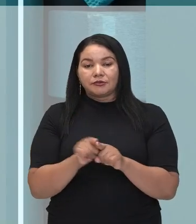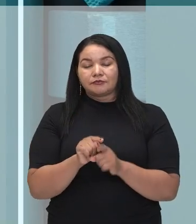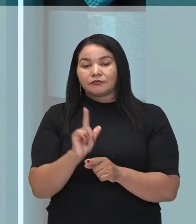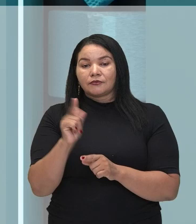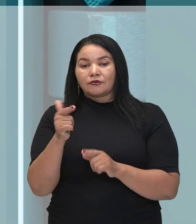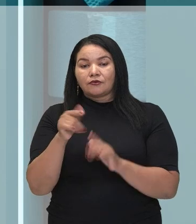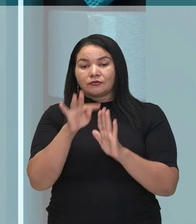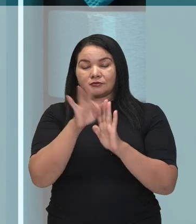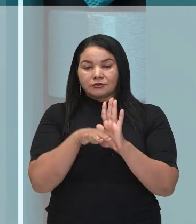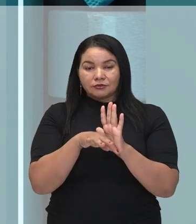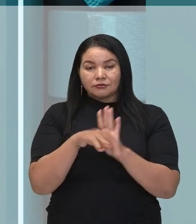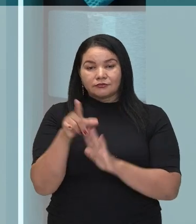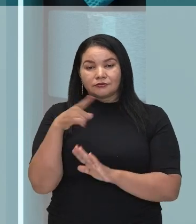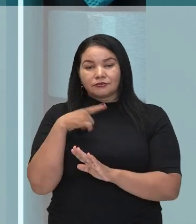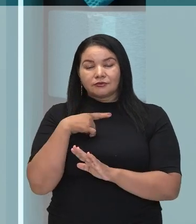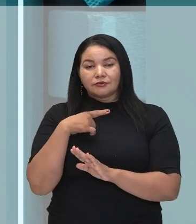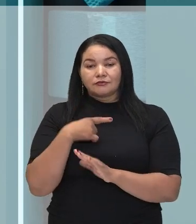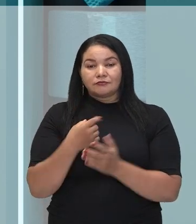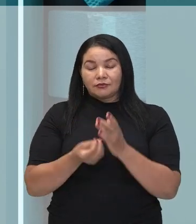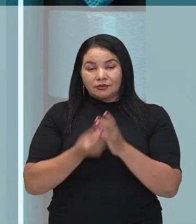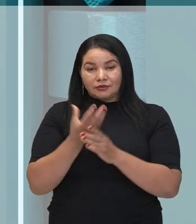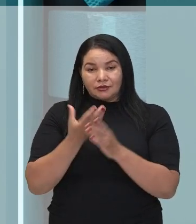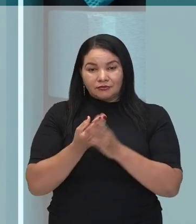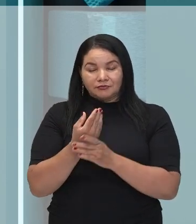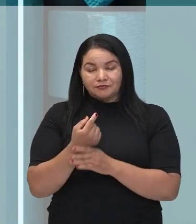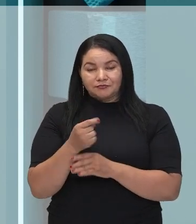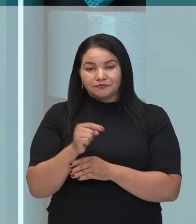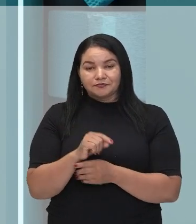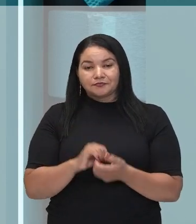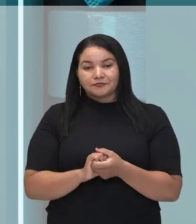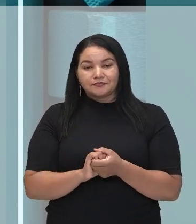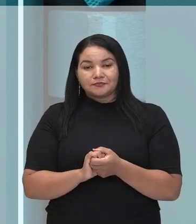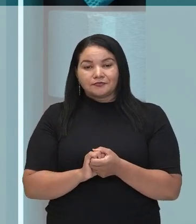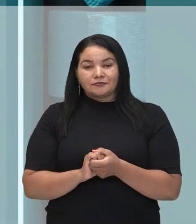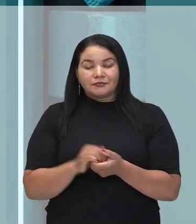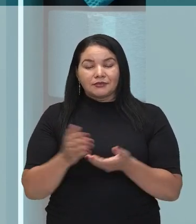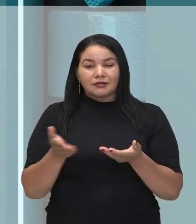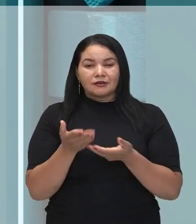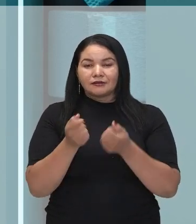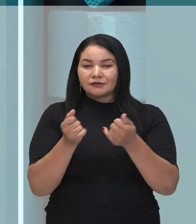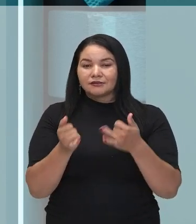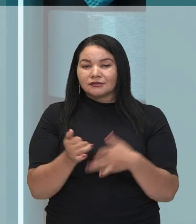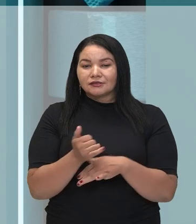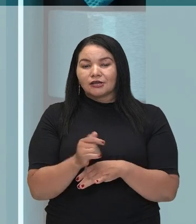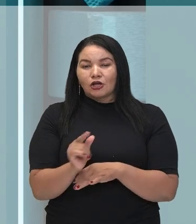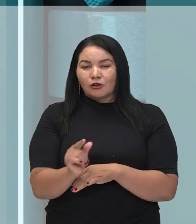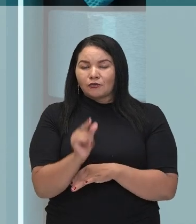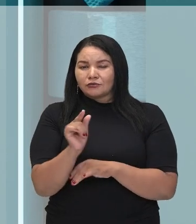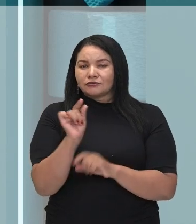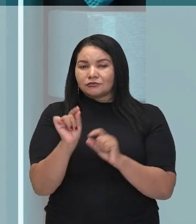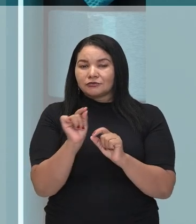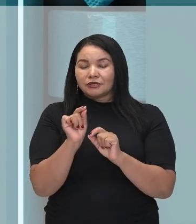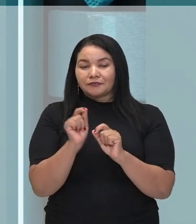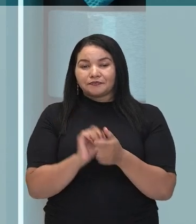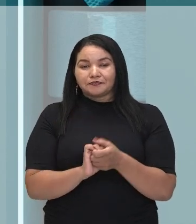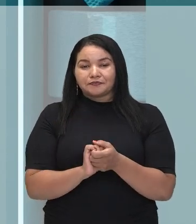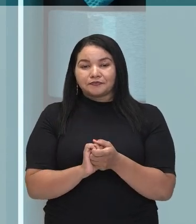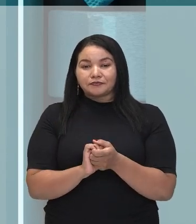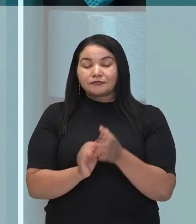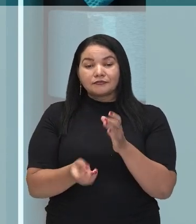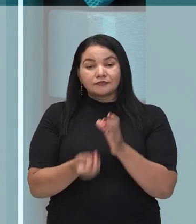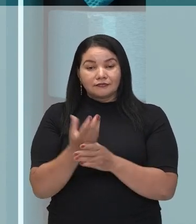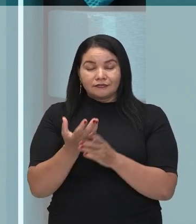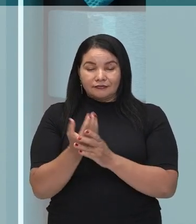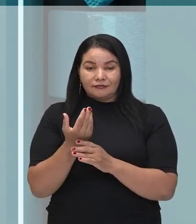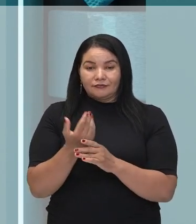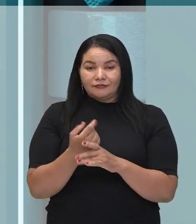texto que nós criamos aqui para você, que vai abordar um pouco ali dessa situação, né? Um pouco